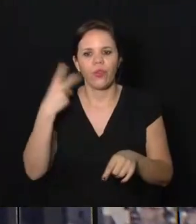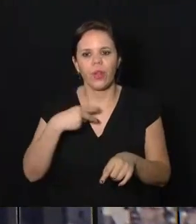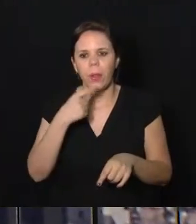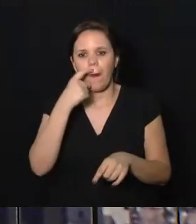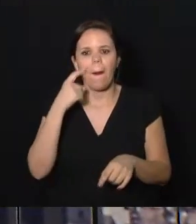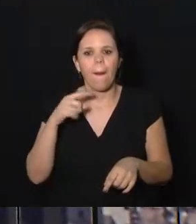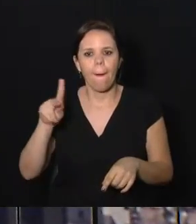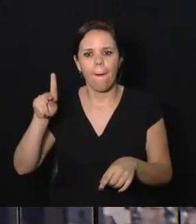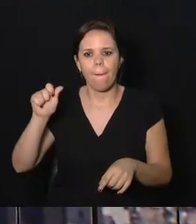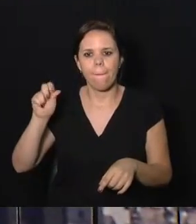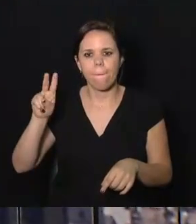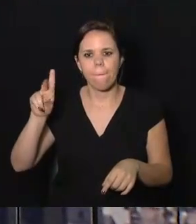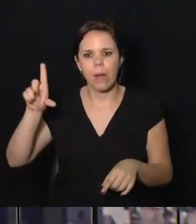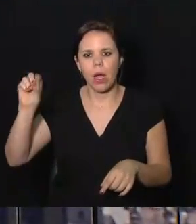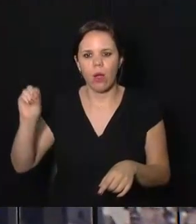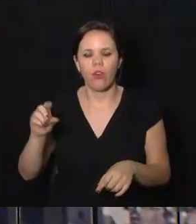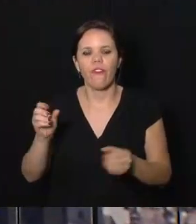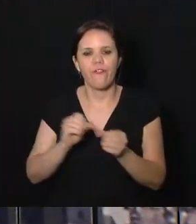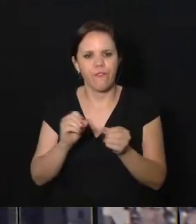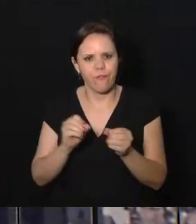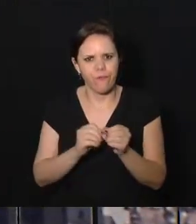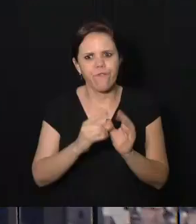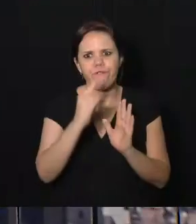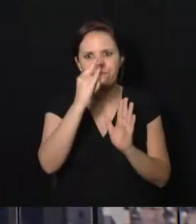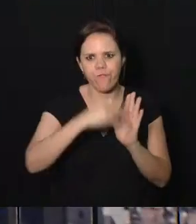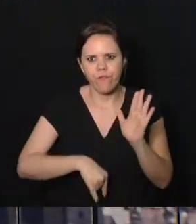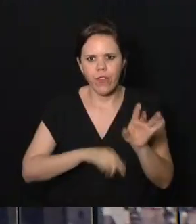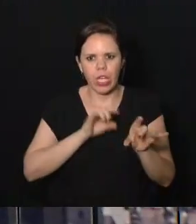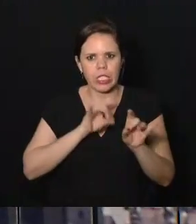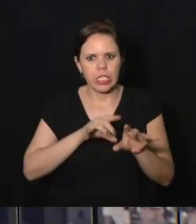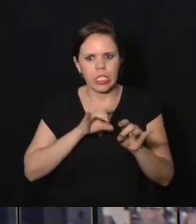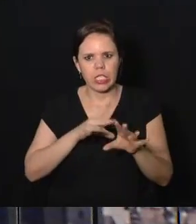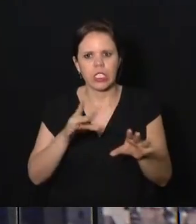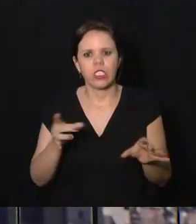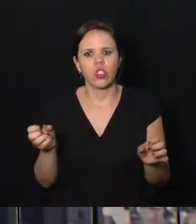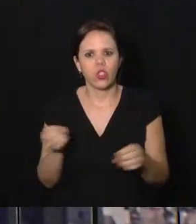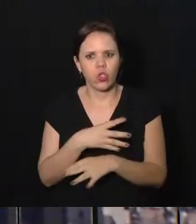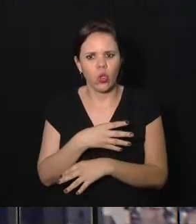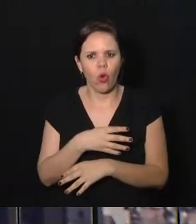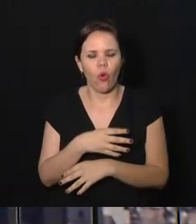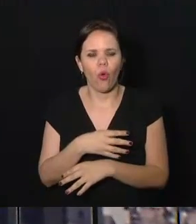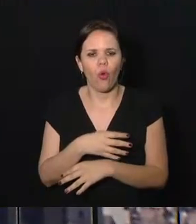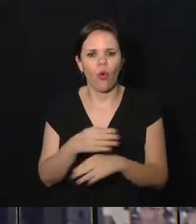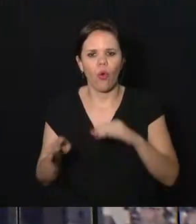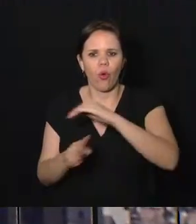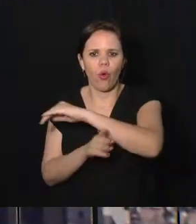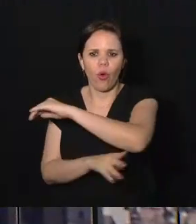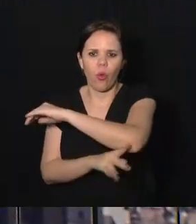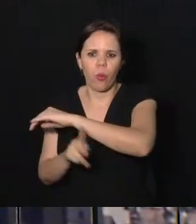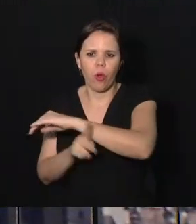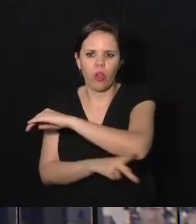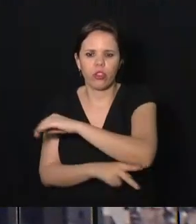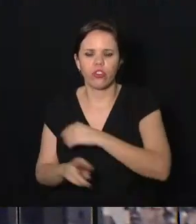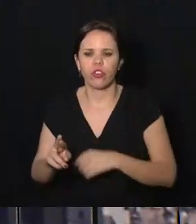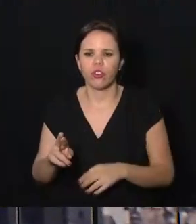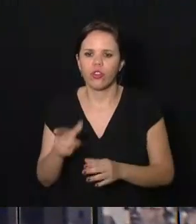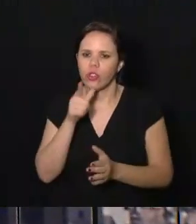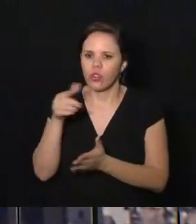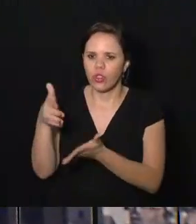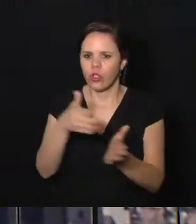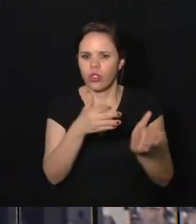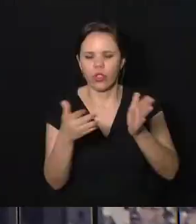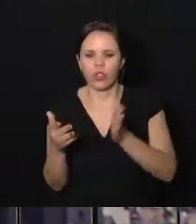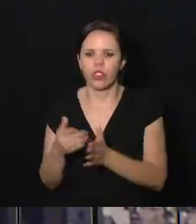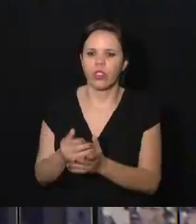que a prefeitura faça um laudo técnico atualizado da ponte sobre o rio Atibaia, no distrito